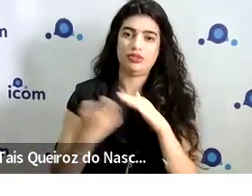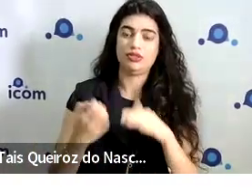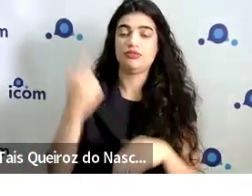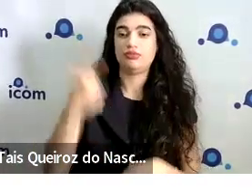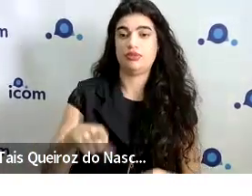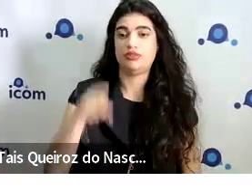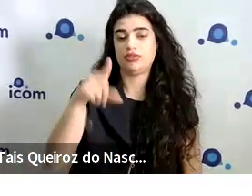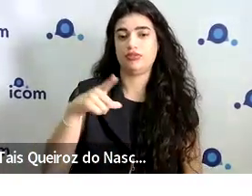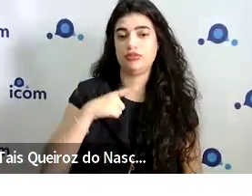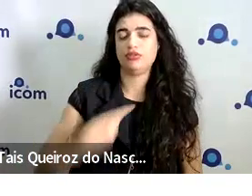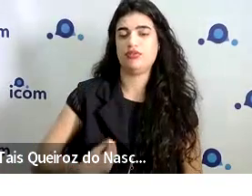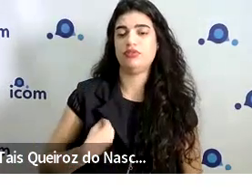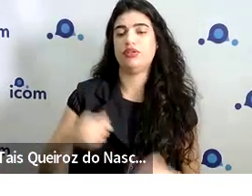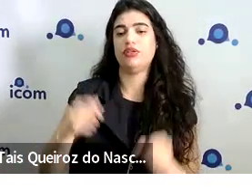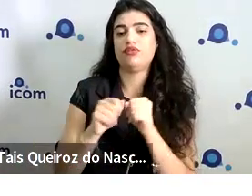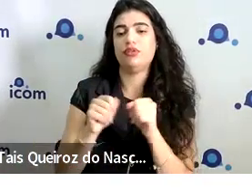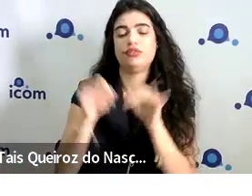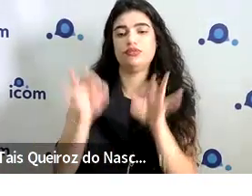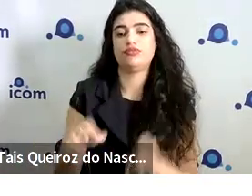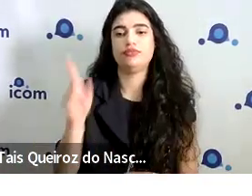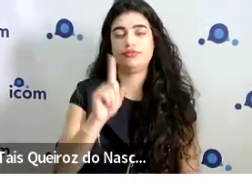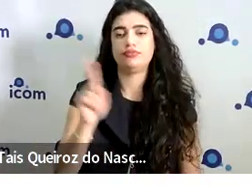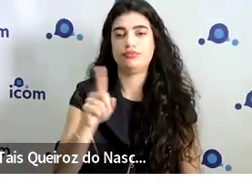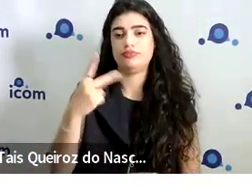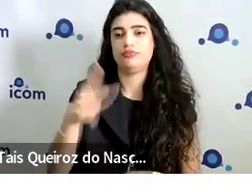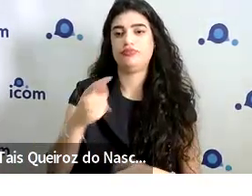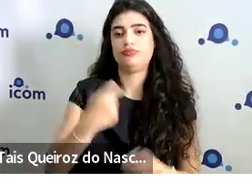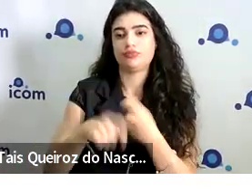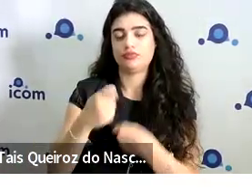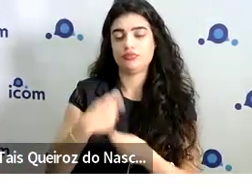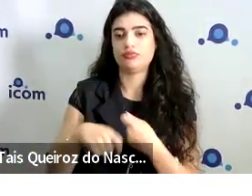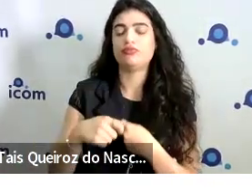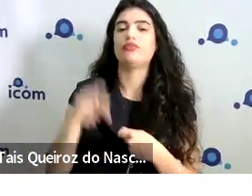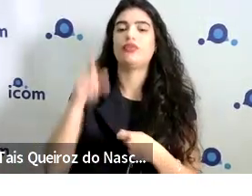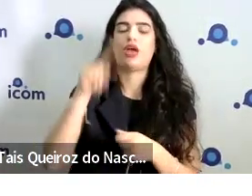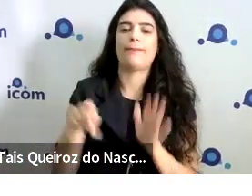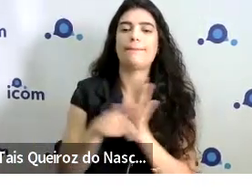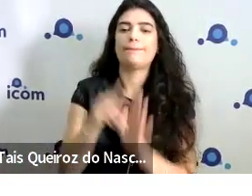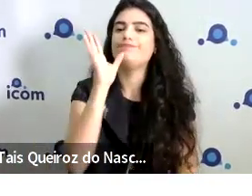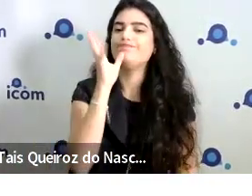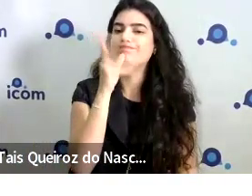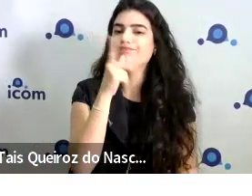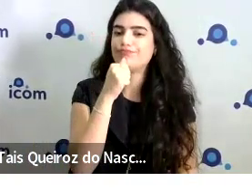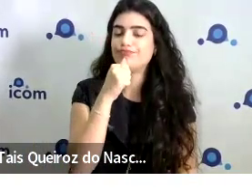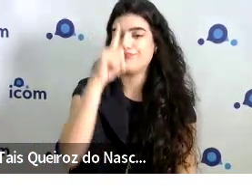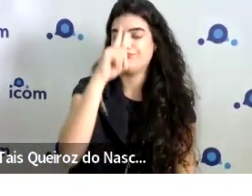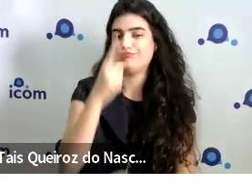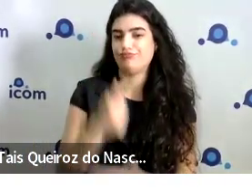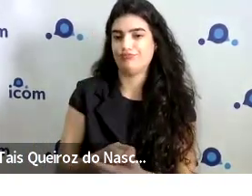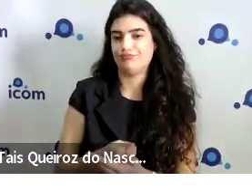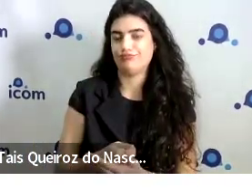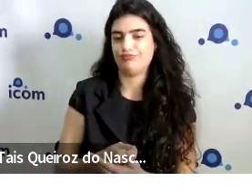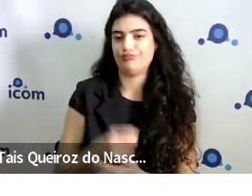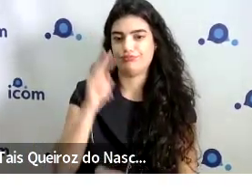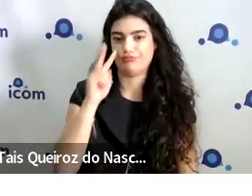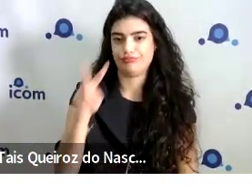tem o que mais gera incerteza na ótica das administrações tributárias, é a demora na tomada de decisão, na resolução